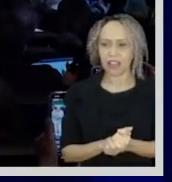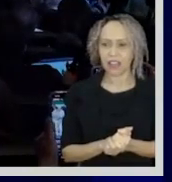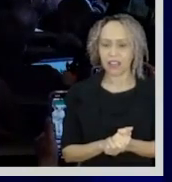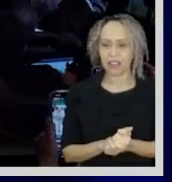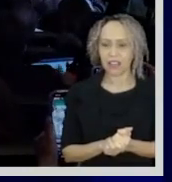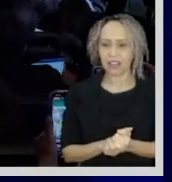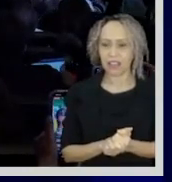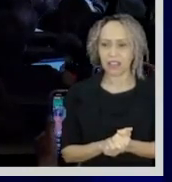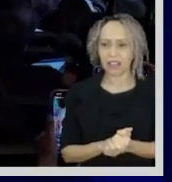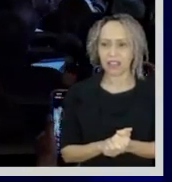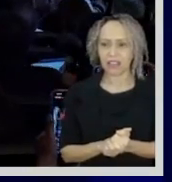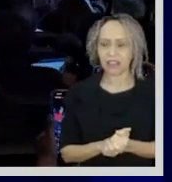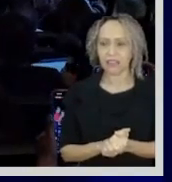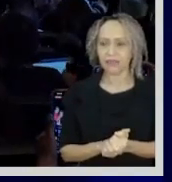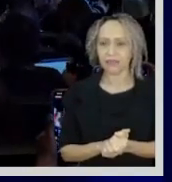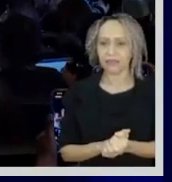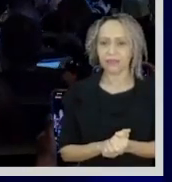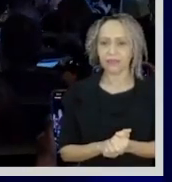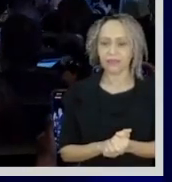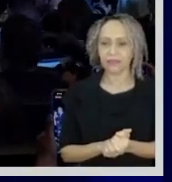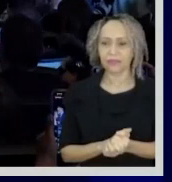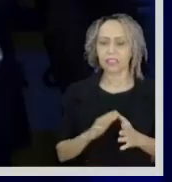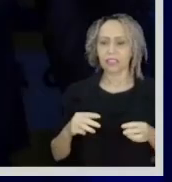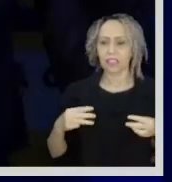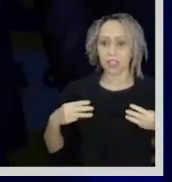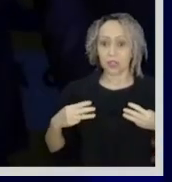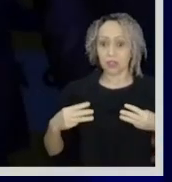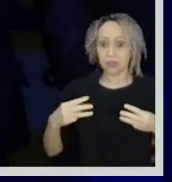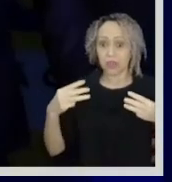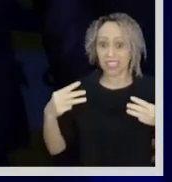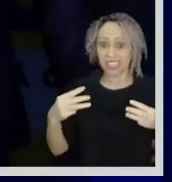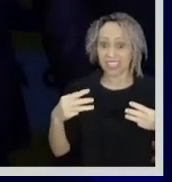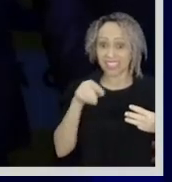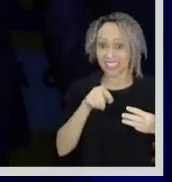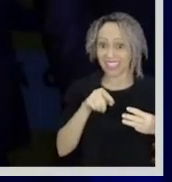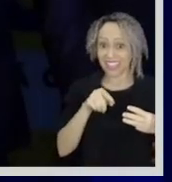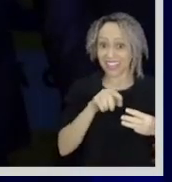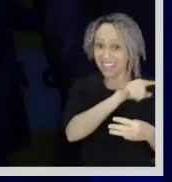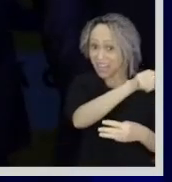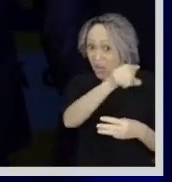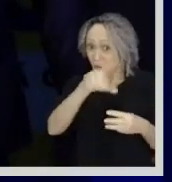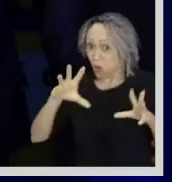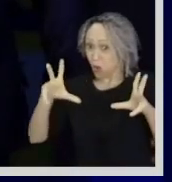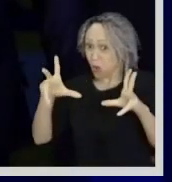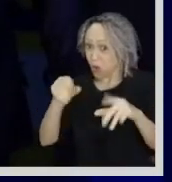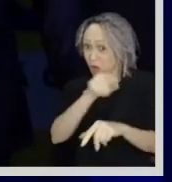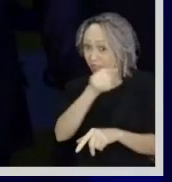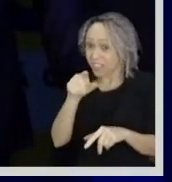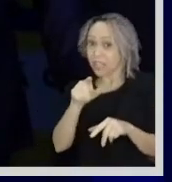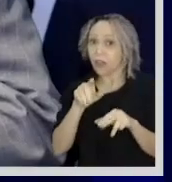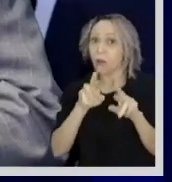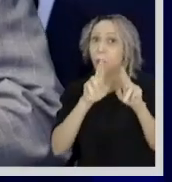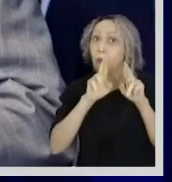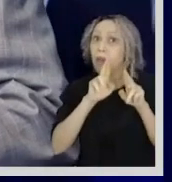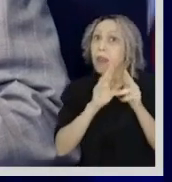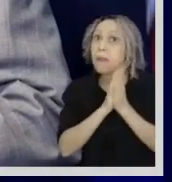116 mil reais. Tá? Só pra... Maravilha, né? 116 mil reais. Dá pra gente comprar uma picanha, não dá não?